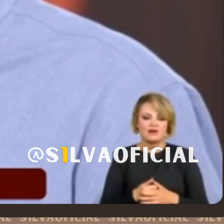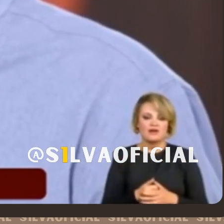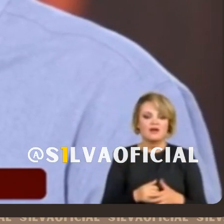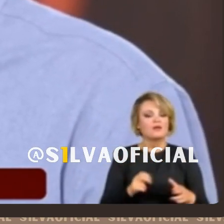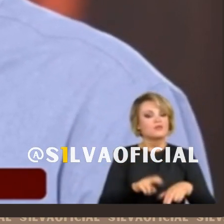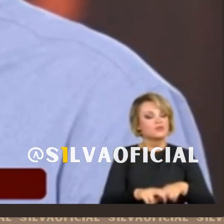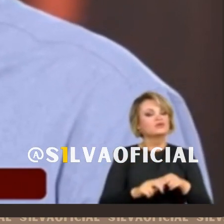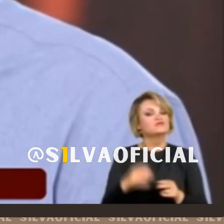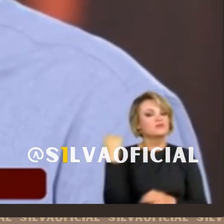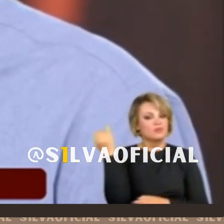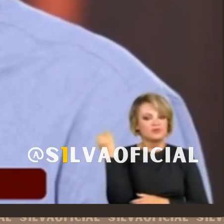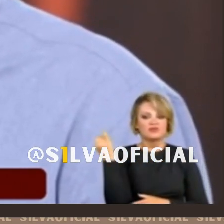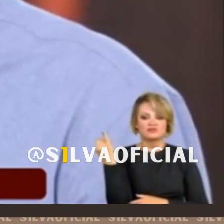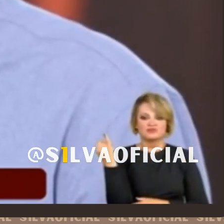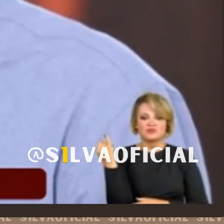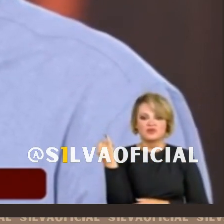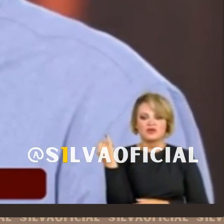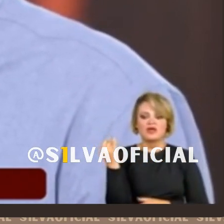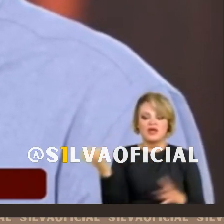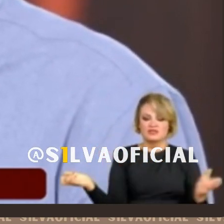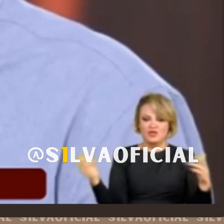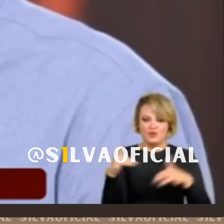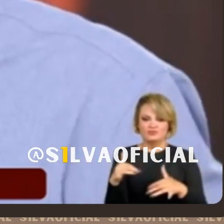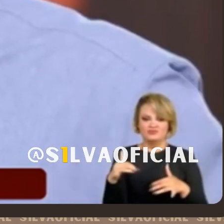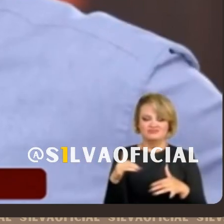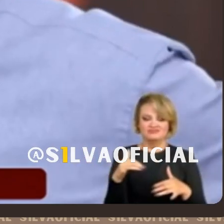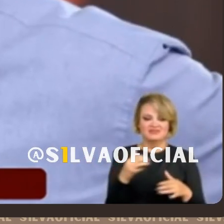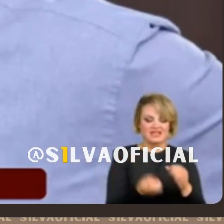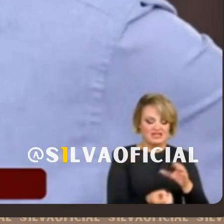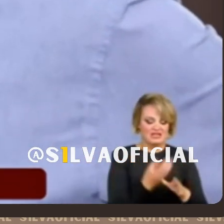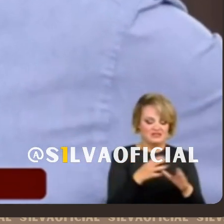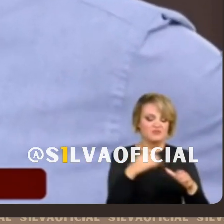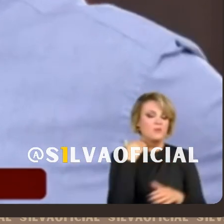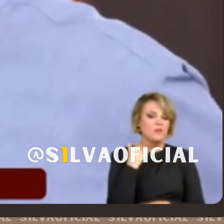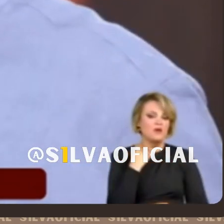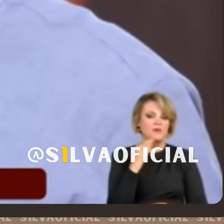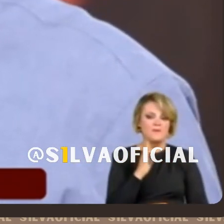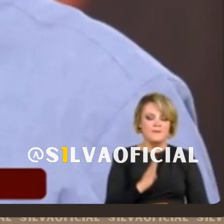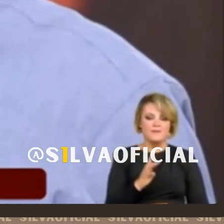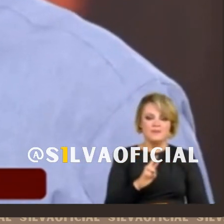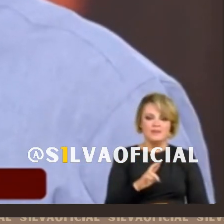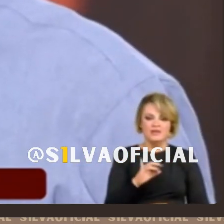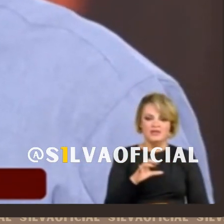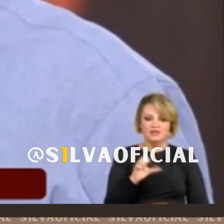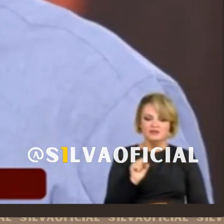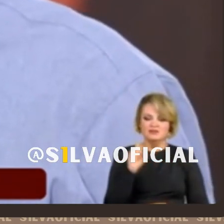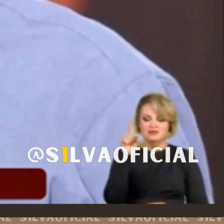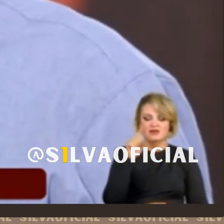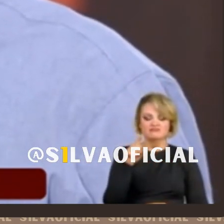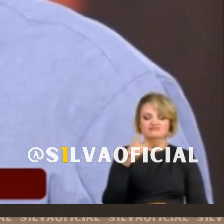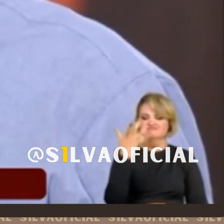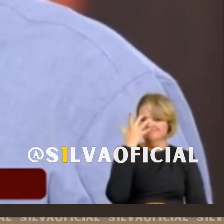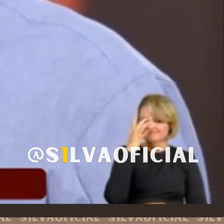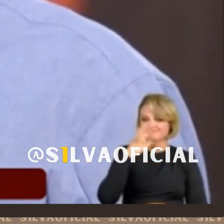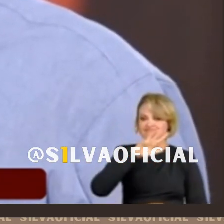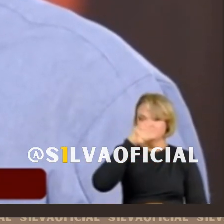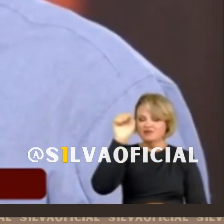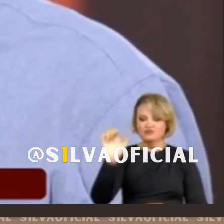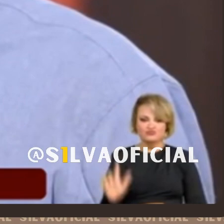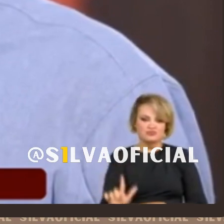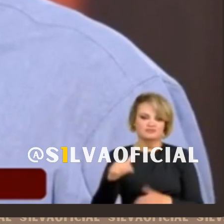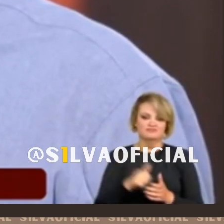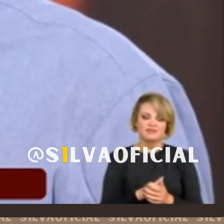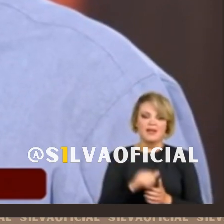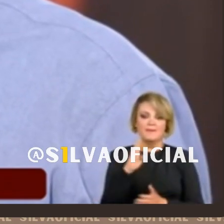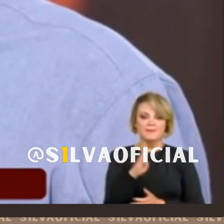encontro da criação dos BRICS na Índia, na África do Sul. Ou seja, os BRICS passou a ser uma coisa mais